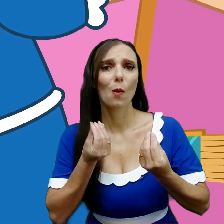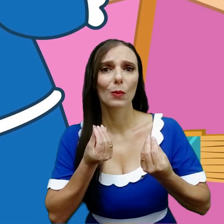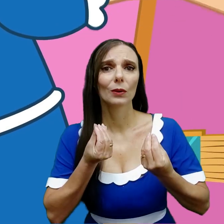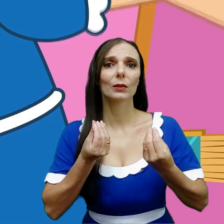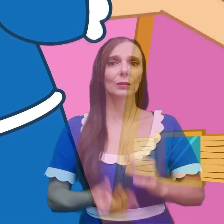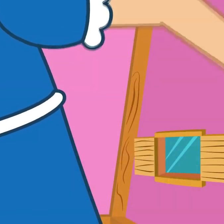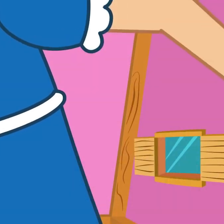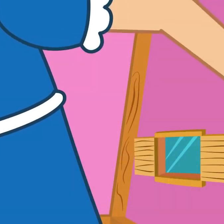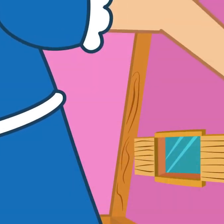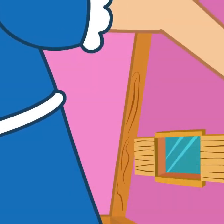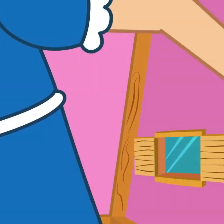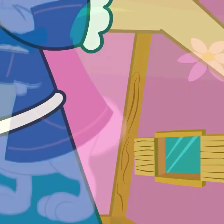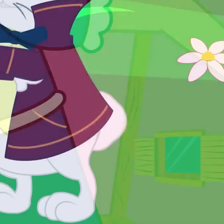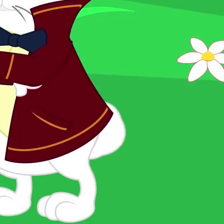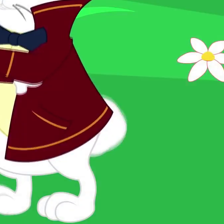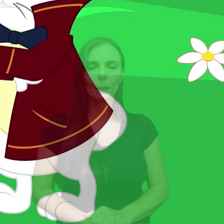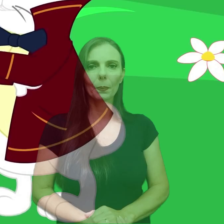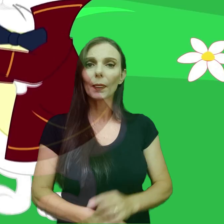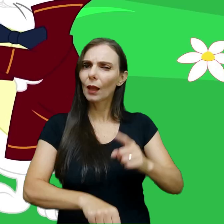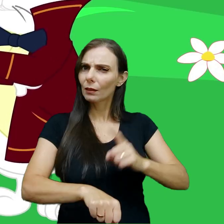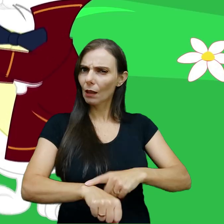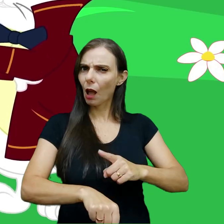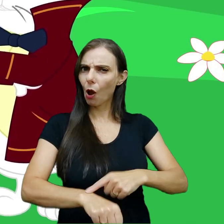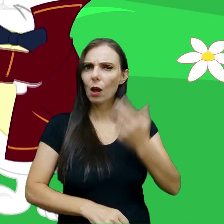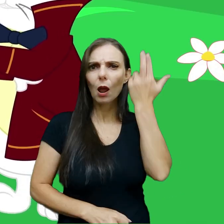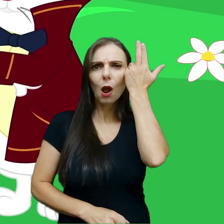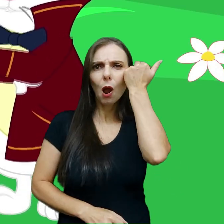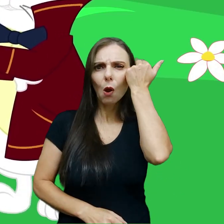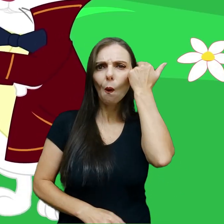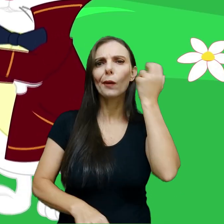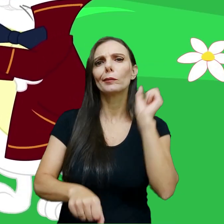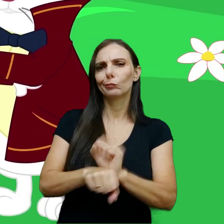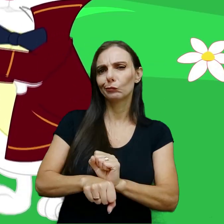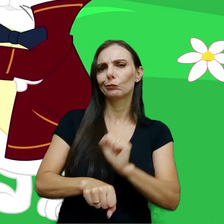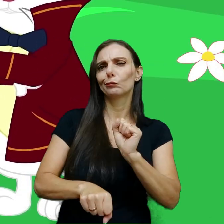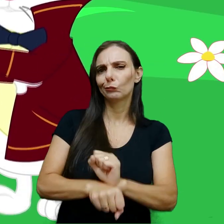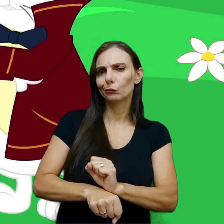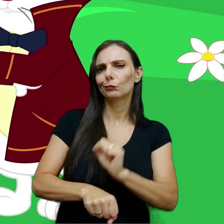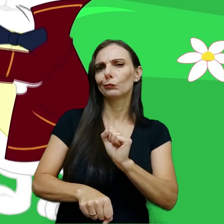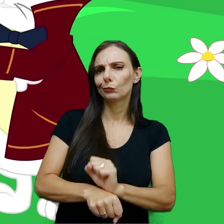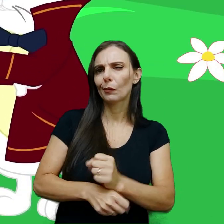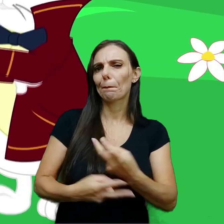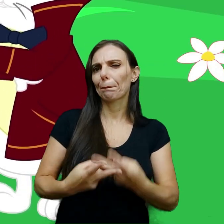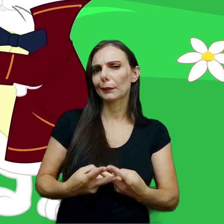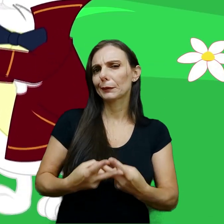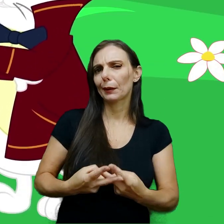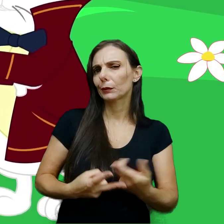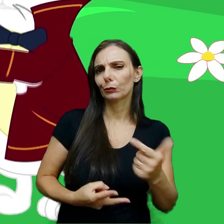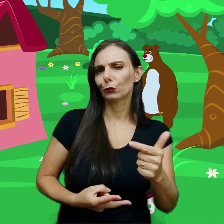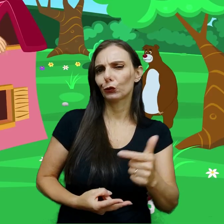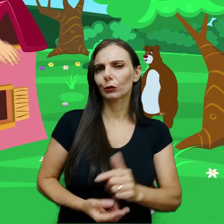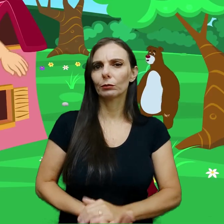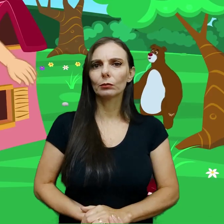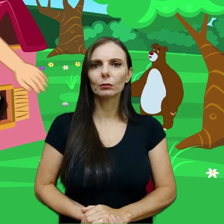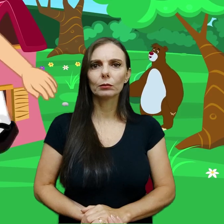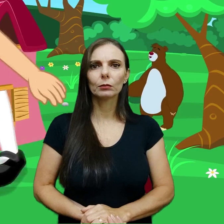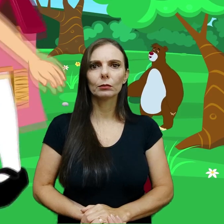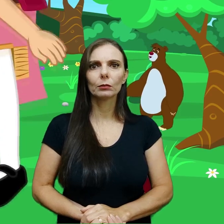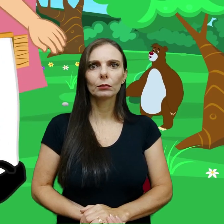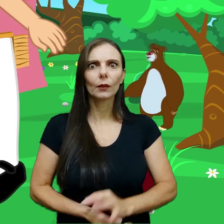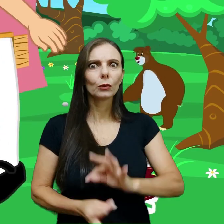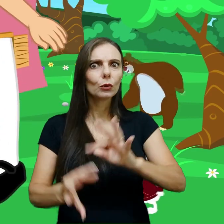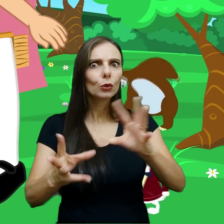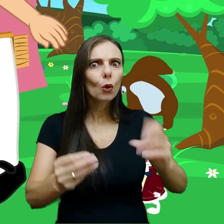sair daqui? Nesse meio tempo, o coelho estava esperando por Alice, impaciente.